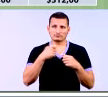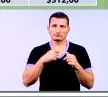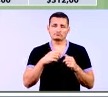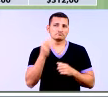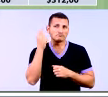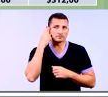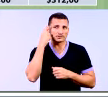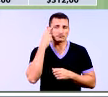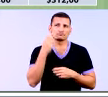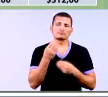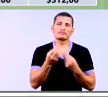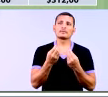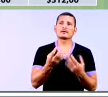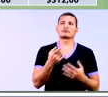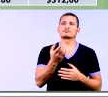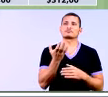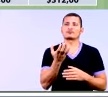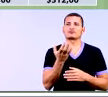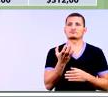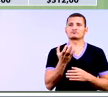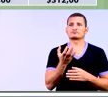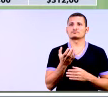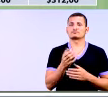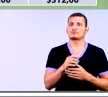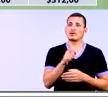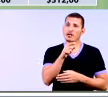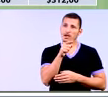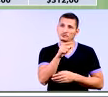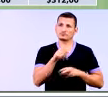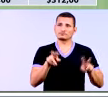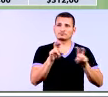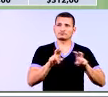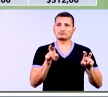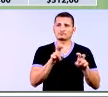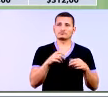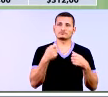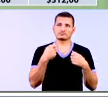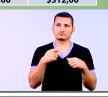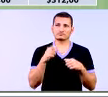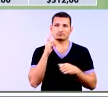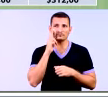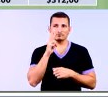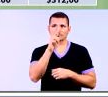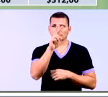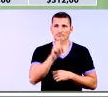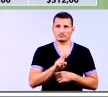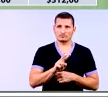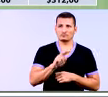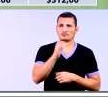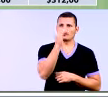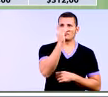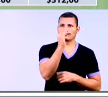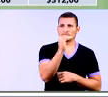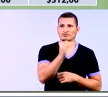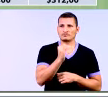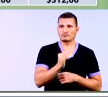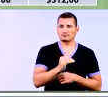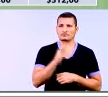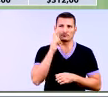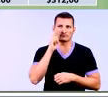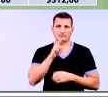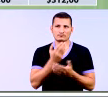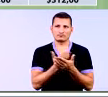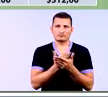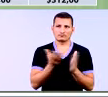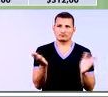isso. Descobrindo para que eu quero aquela máquina, eu vou olhar para os parâmetros que a gente viu na aula de